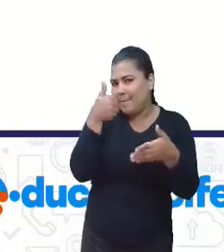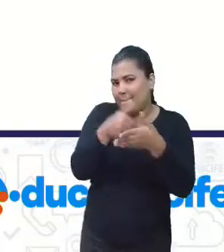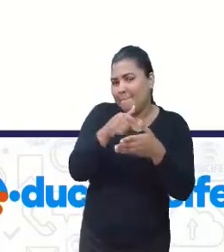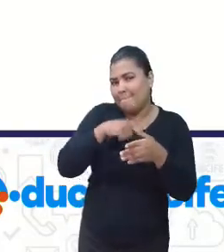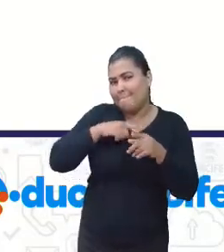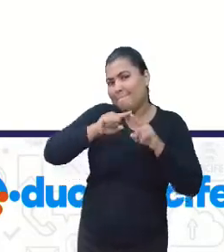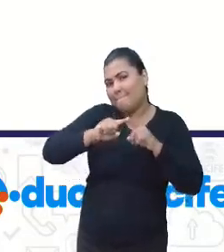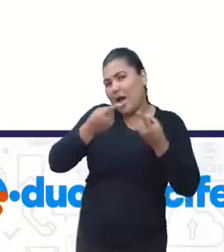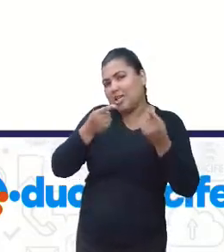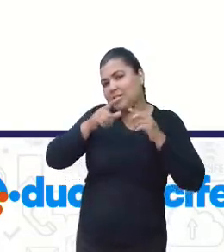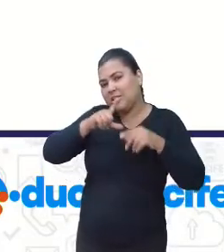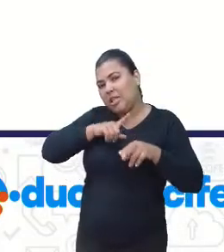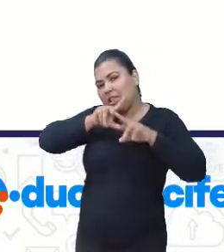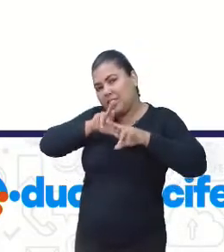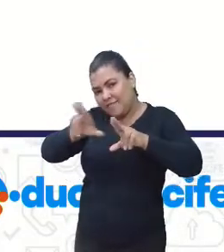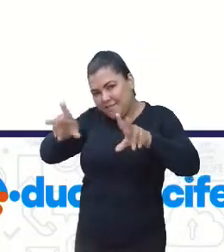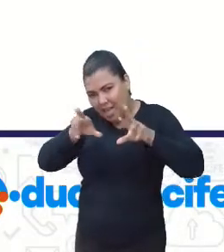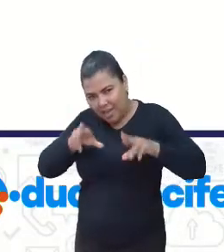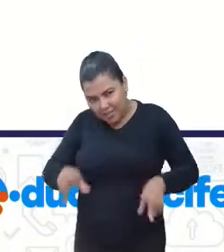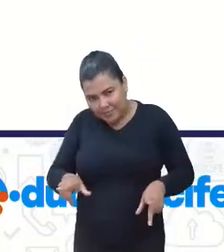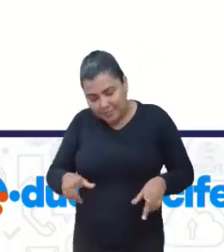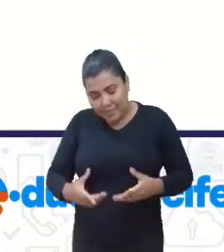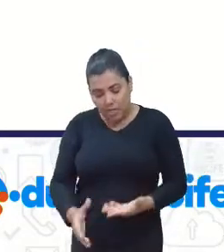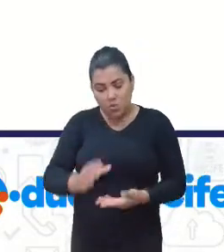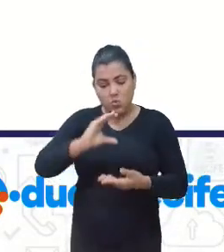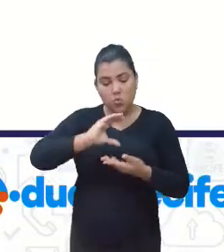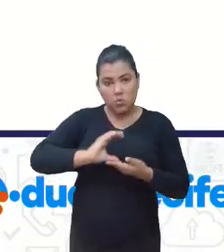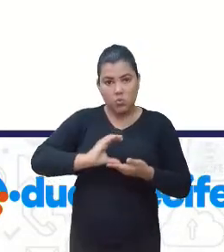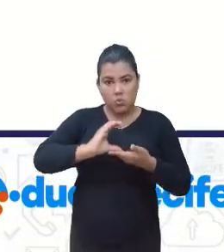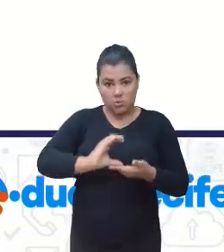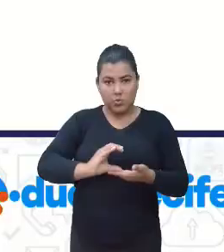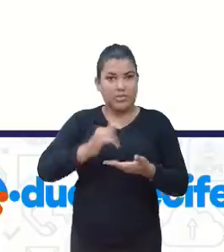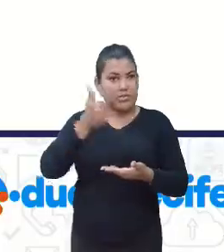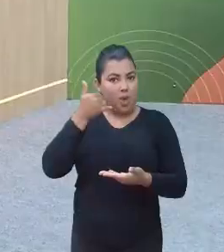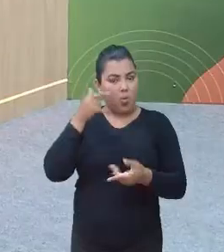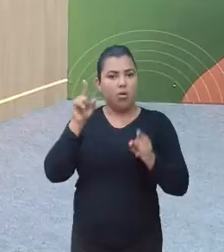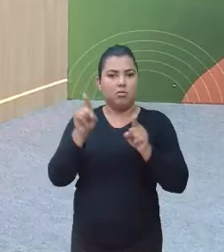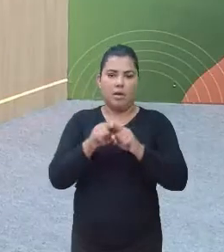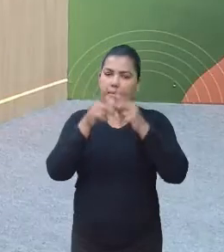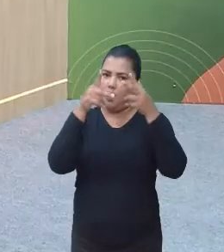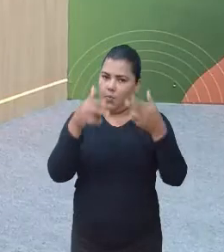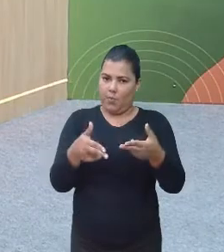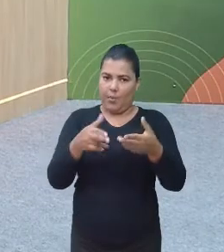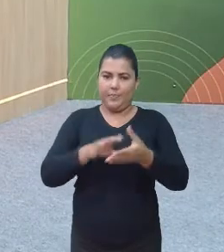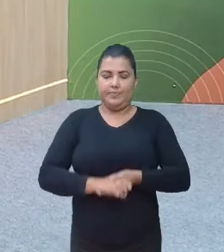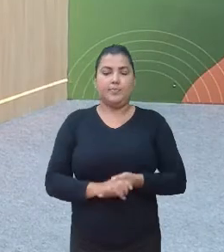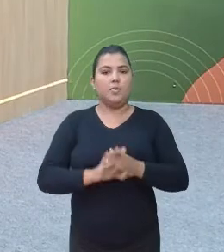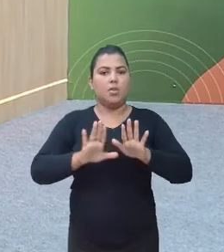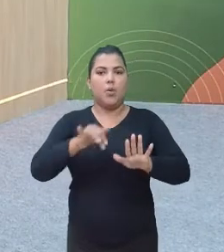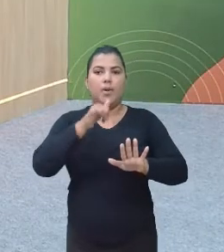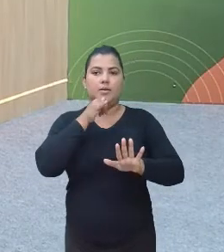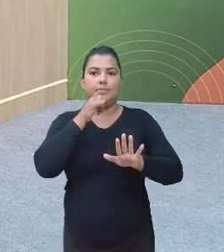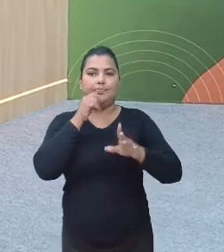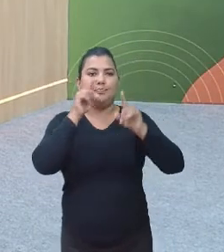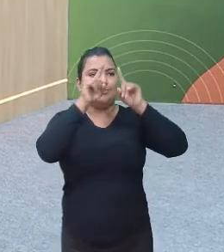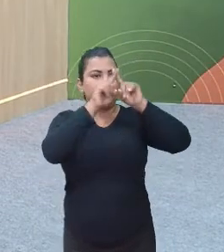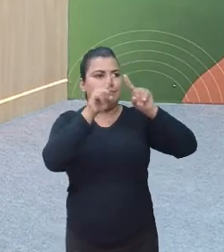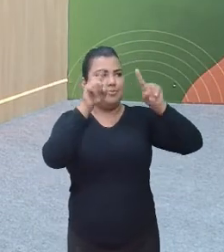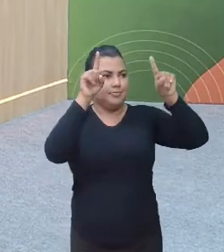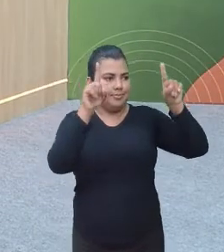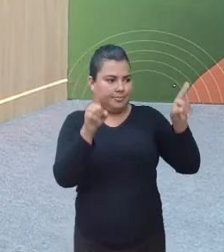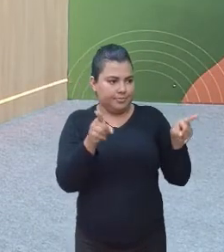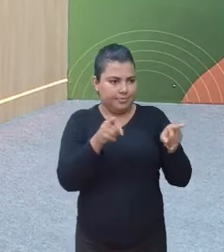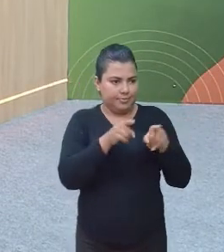também. Eu diria que a primeira ideia que a gente tem é que no real, aquela primeira imagem maior, eu diria que, no